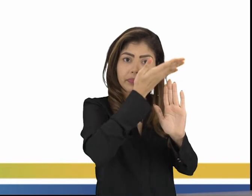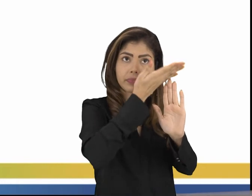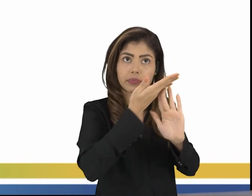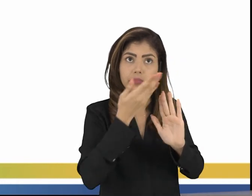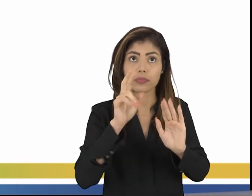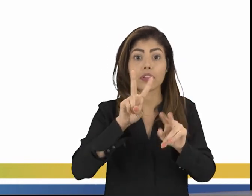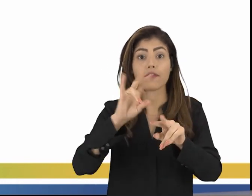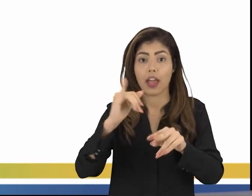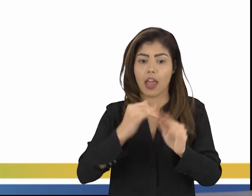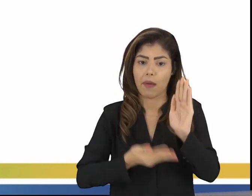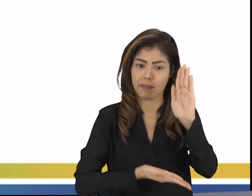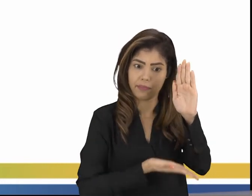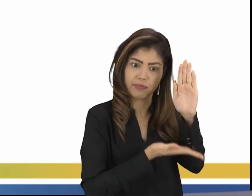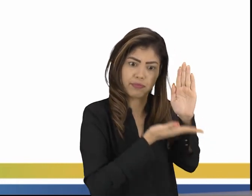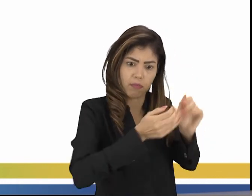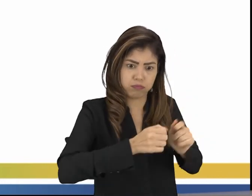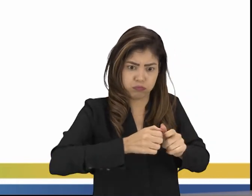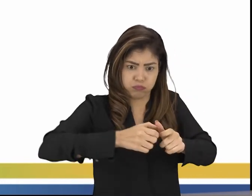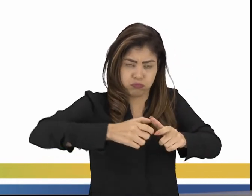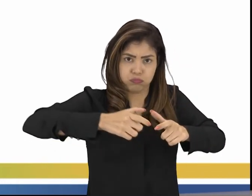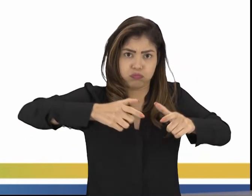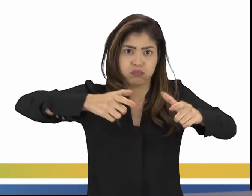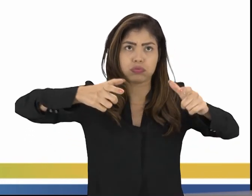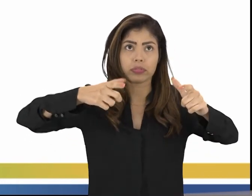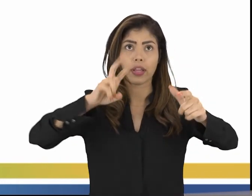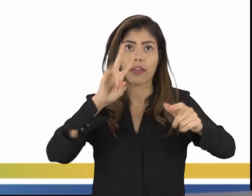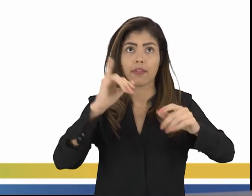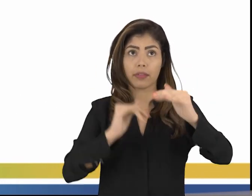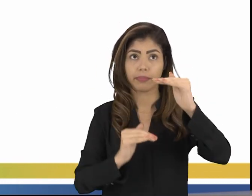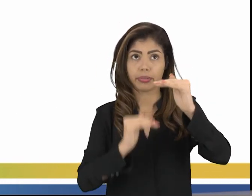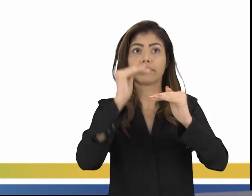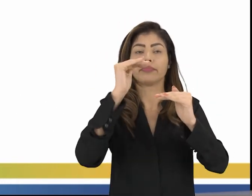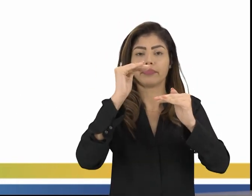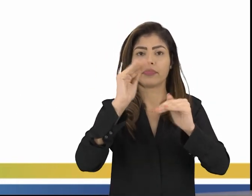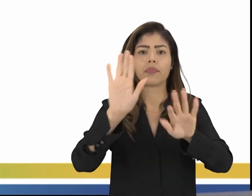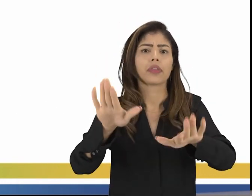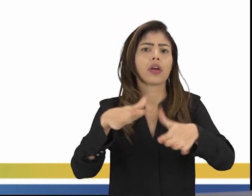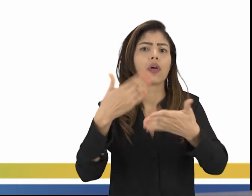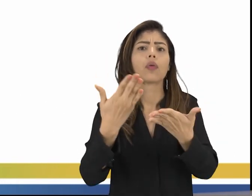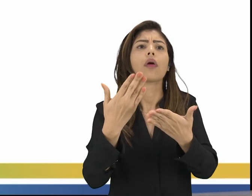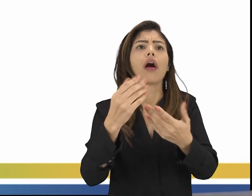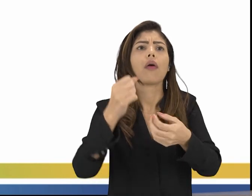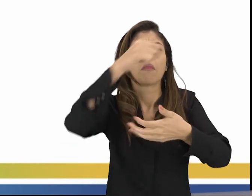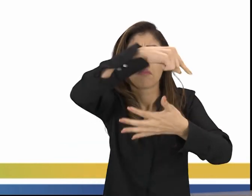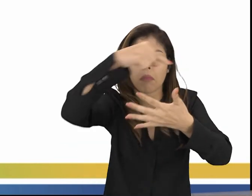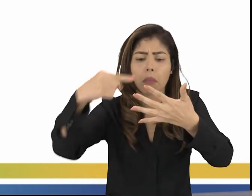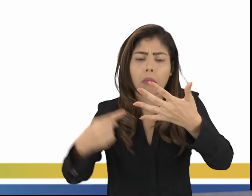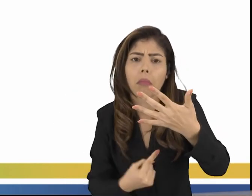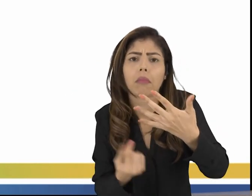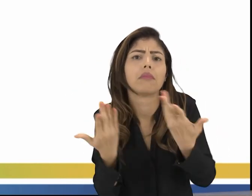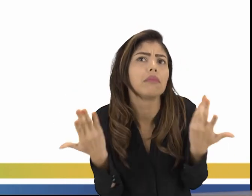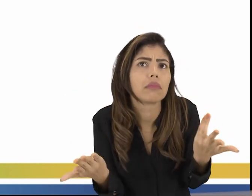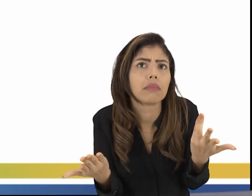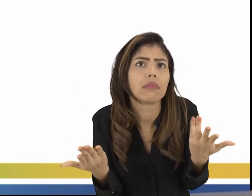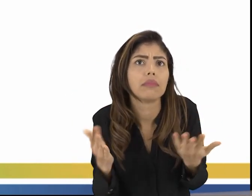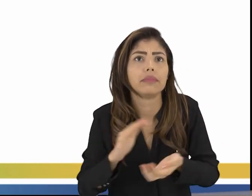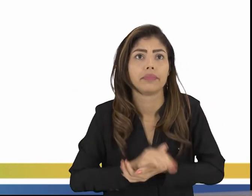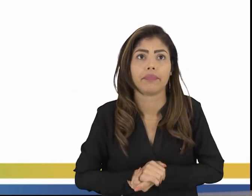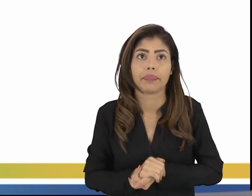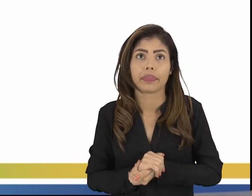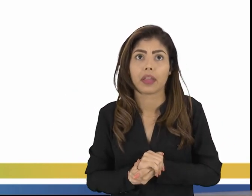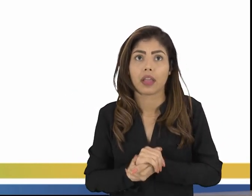aumentará, isto é, ele inchará e subirá para a superfície. Qual propriedade coligativa está relacionada com esse fenômeno?